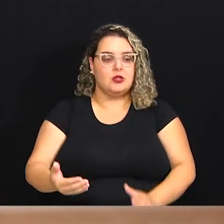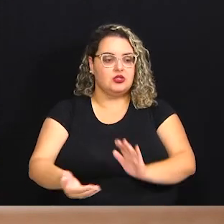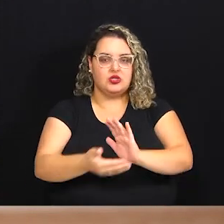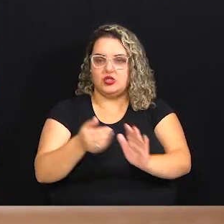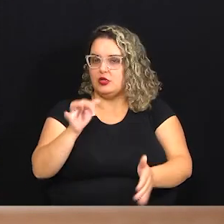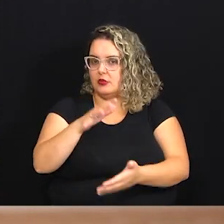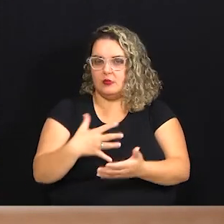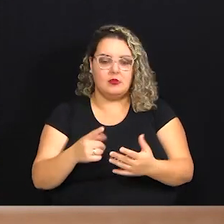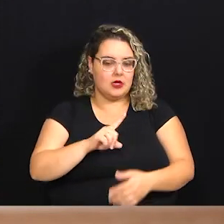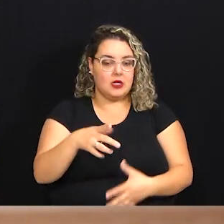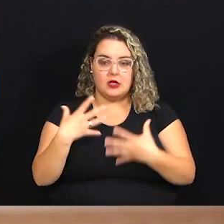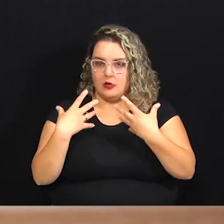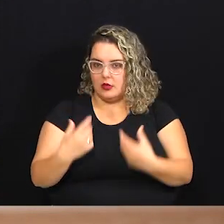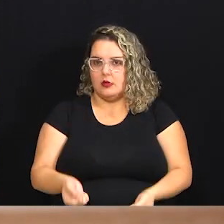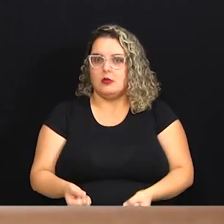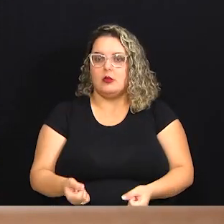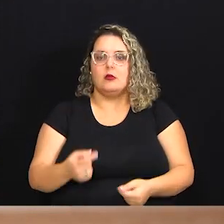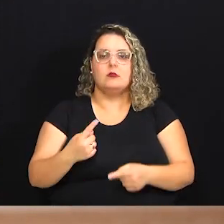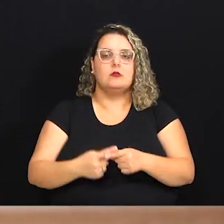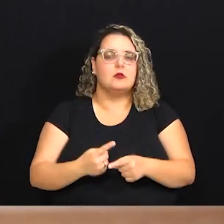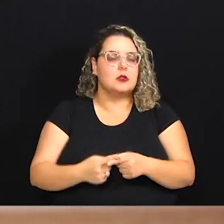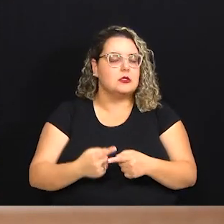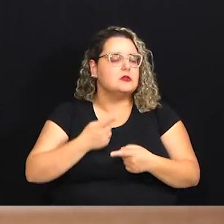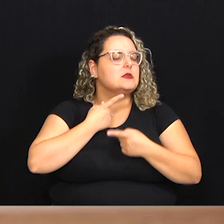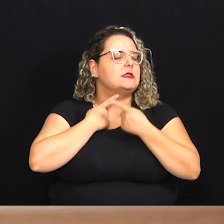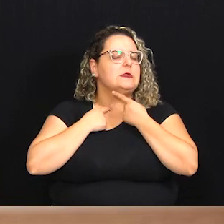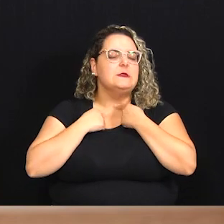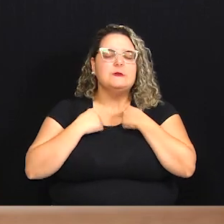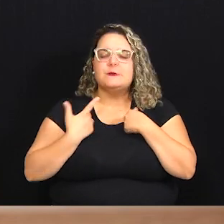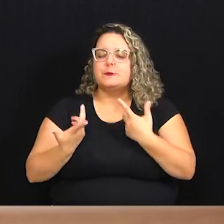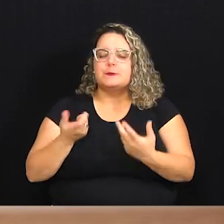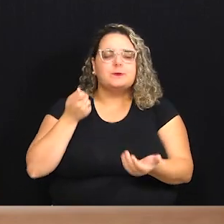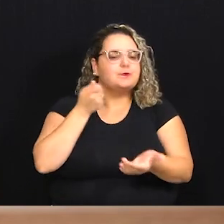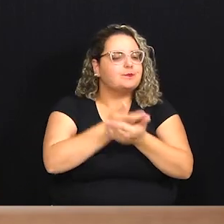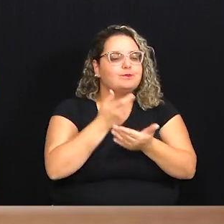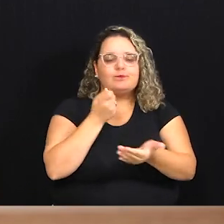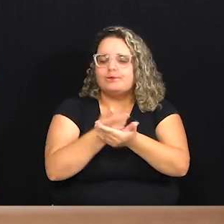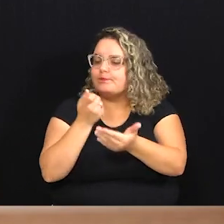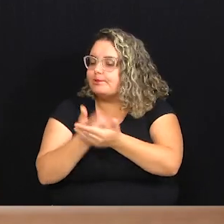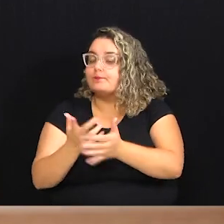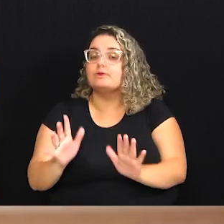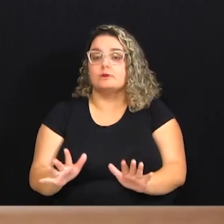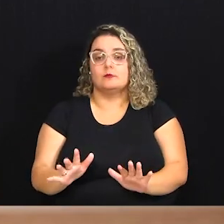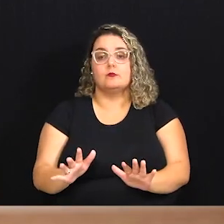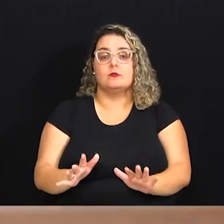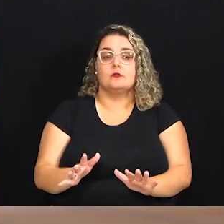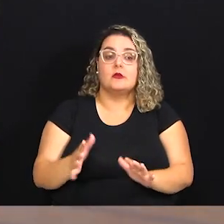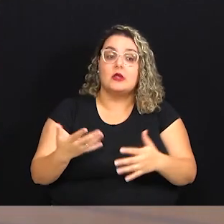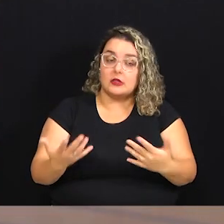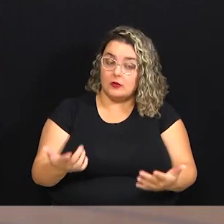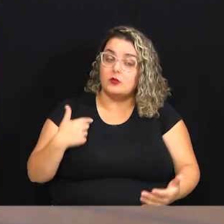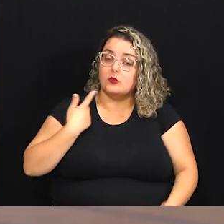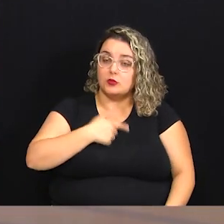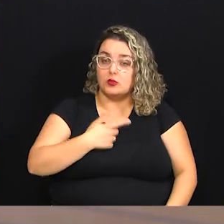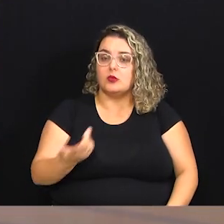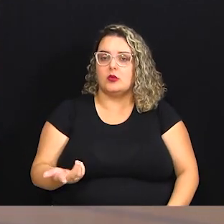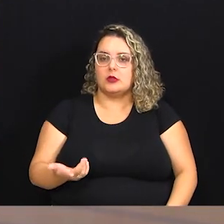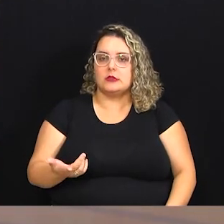descadastra para não receber, porque coça, a gente tem vontade de consumir, então